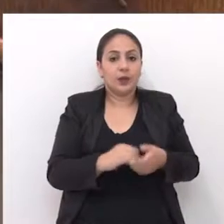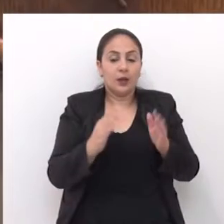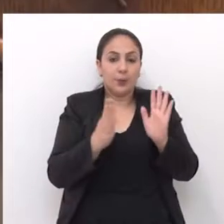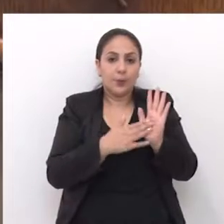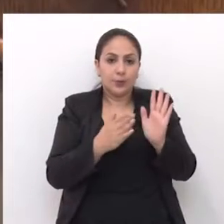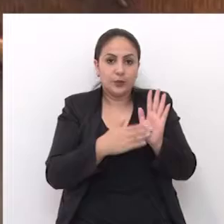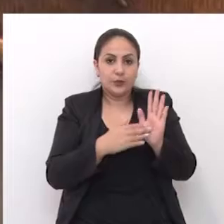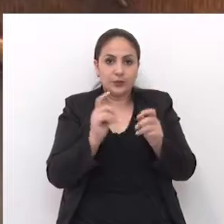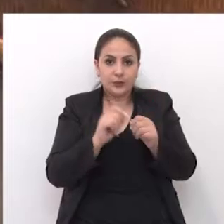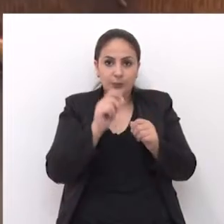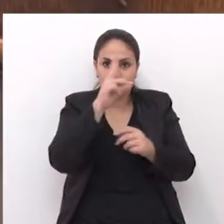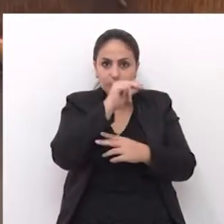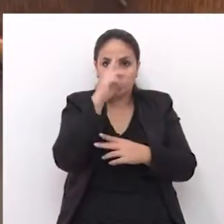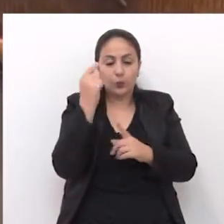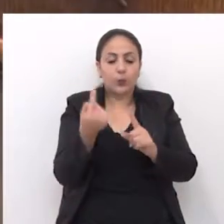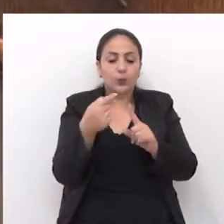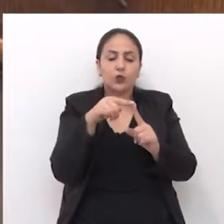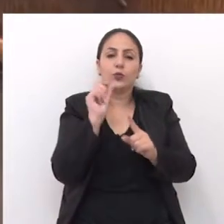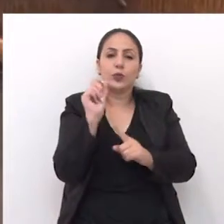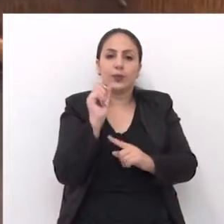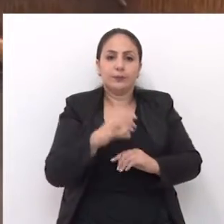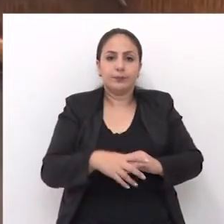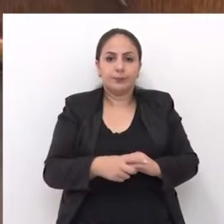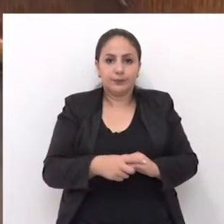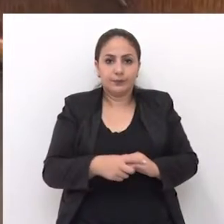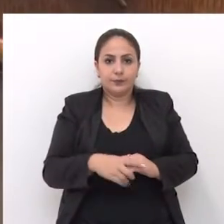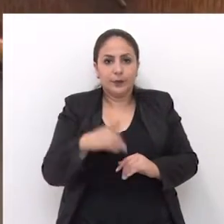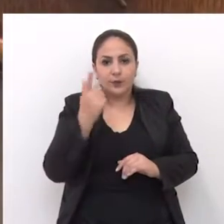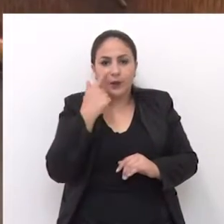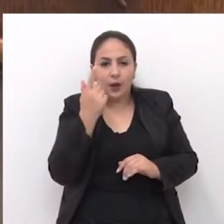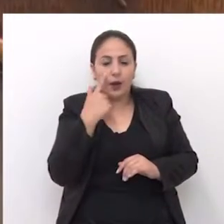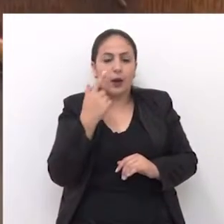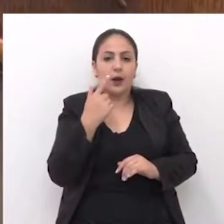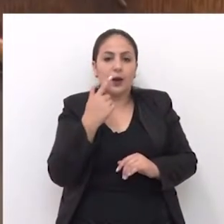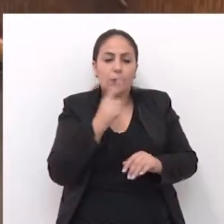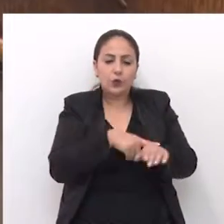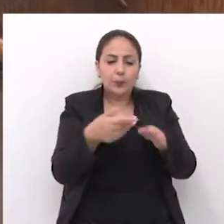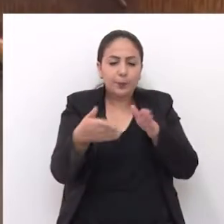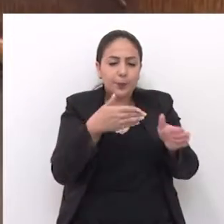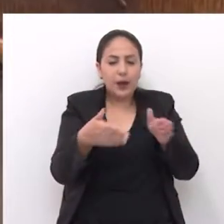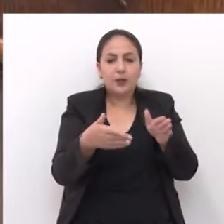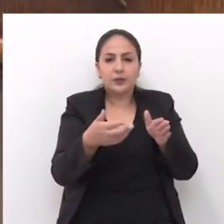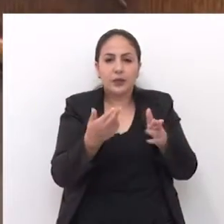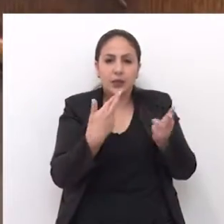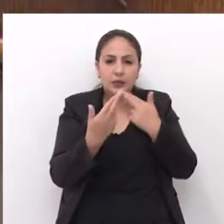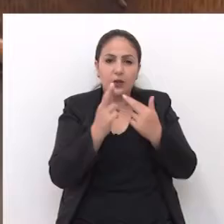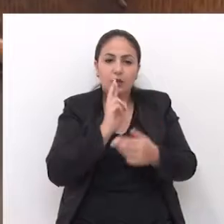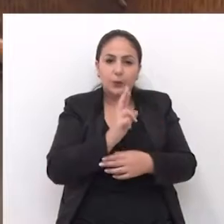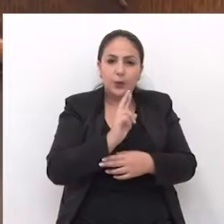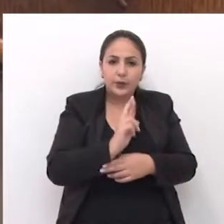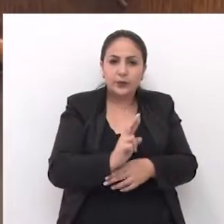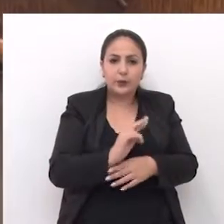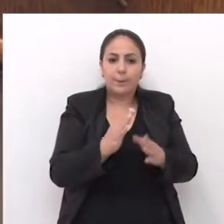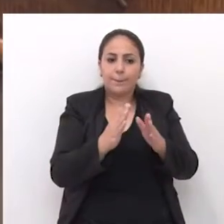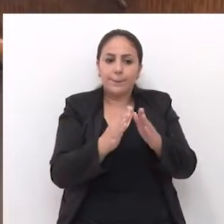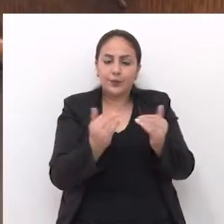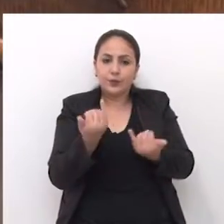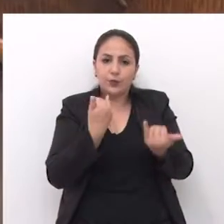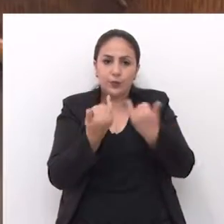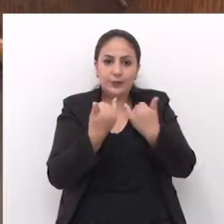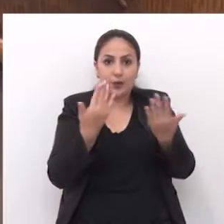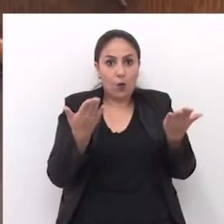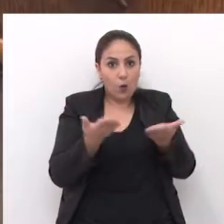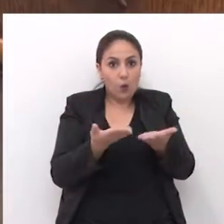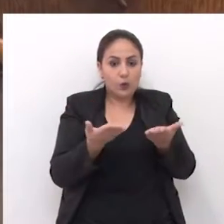Essa proposta encaminhada pelo Poder Executivo, ela visa então corrigir alguns prazos em relação às respostas dos pedidos